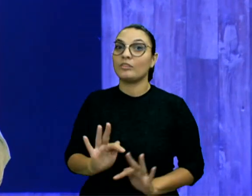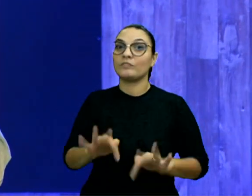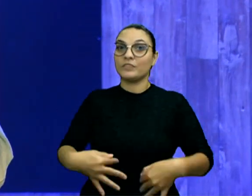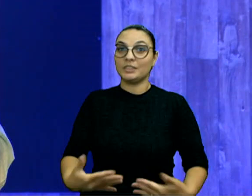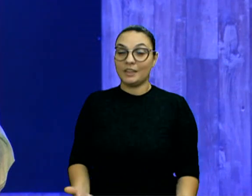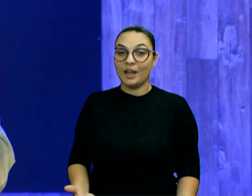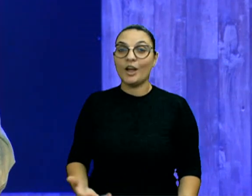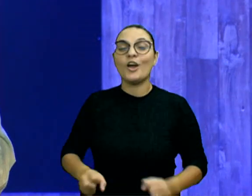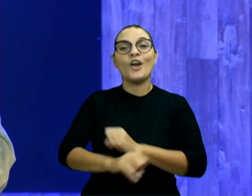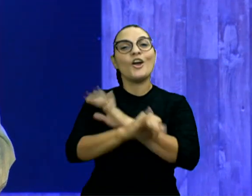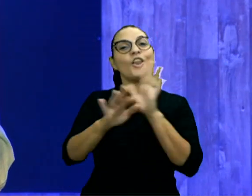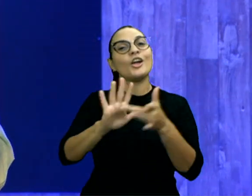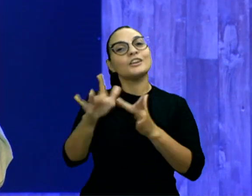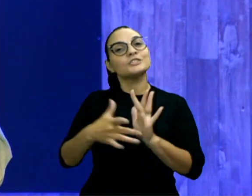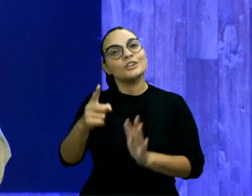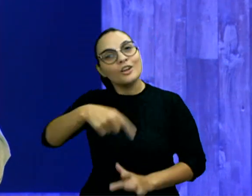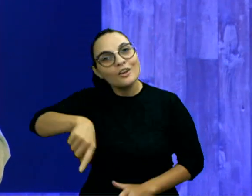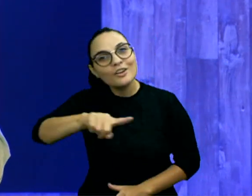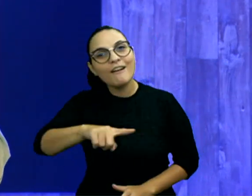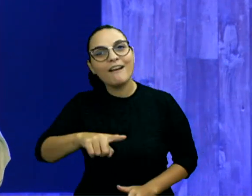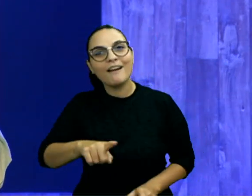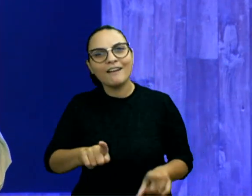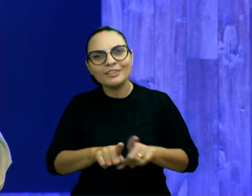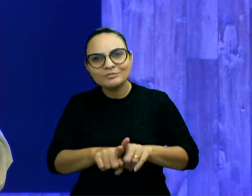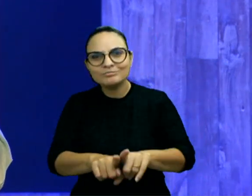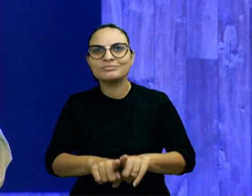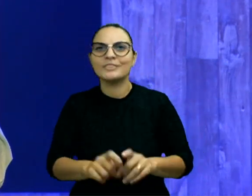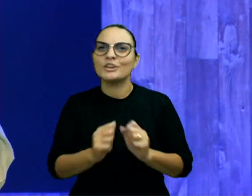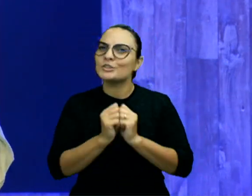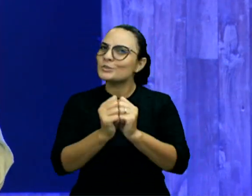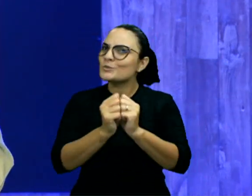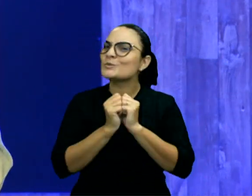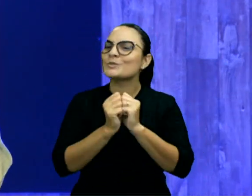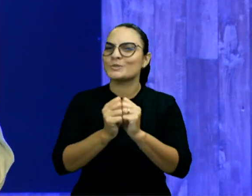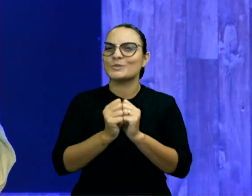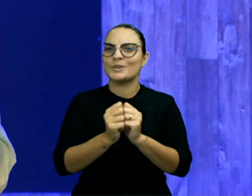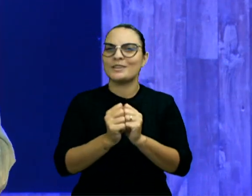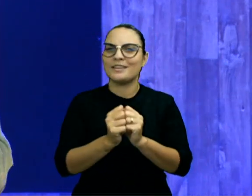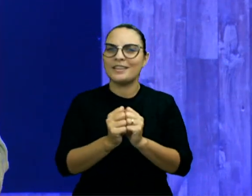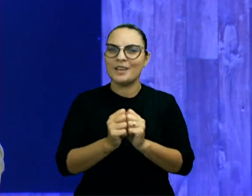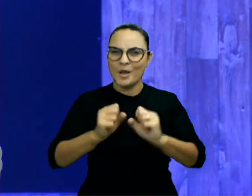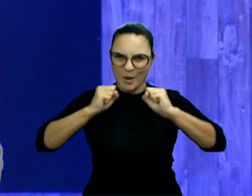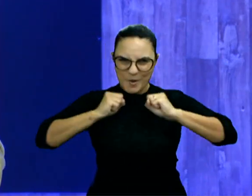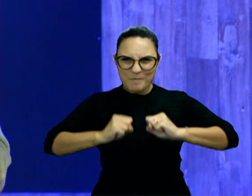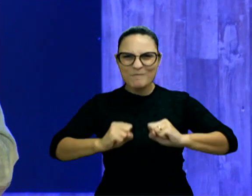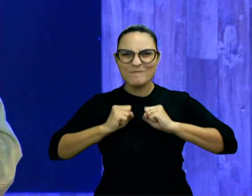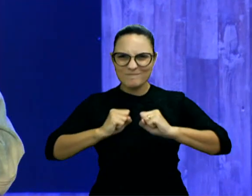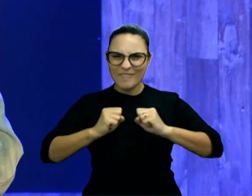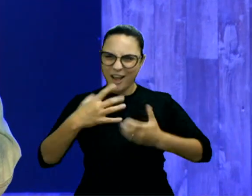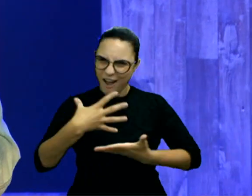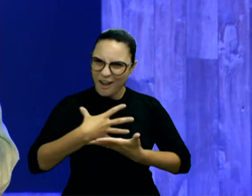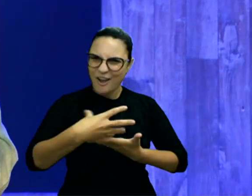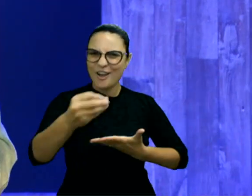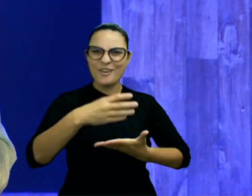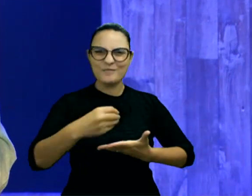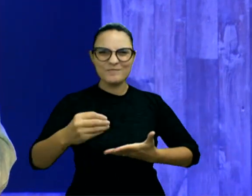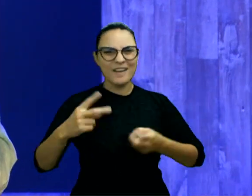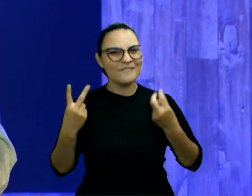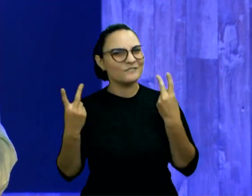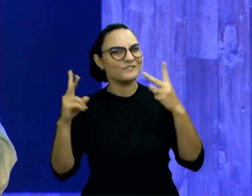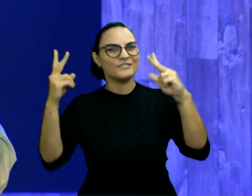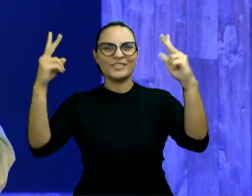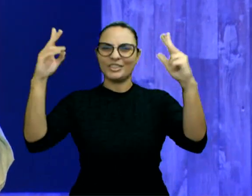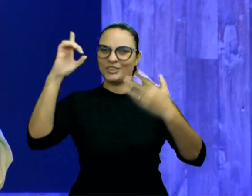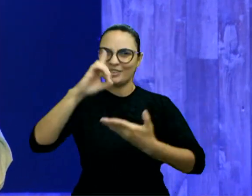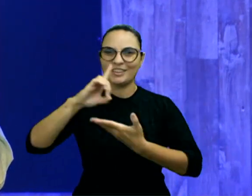a Jesus. Eu quero te convidar junto comigo, alguém na sua casa, que você feche os seus olhos e dê aquele grito de vitória ao nosso